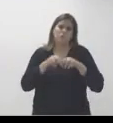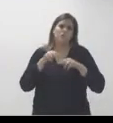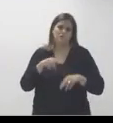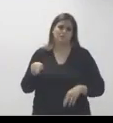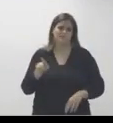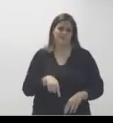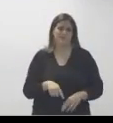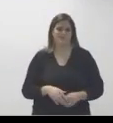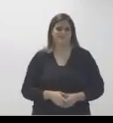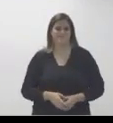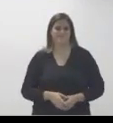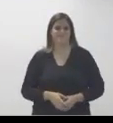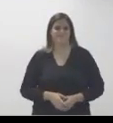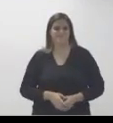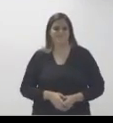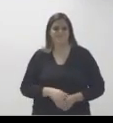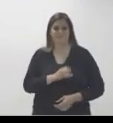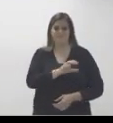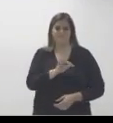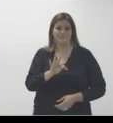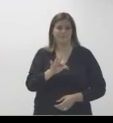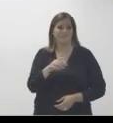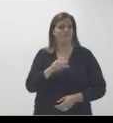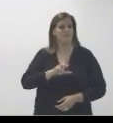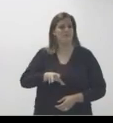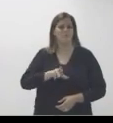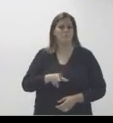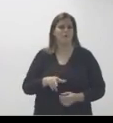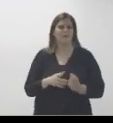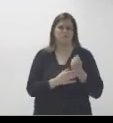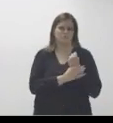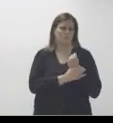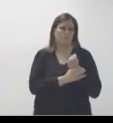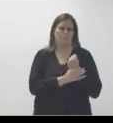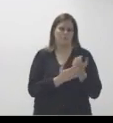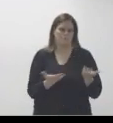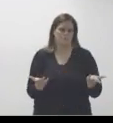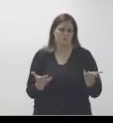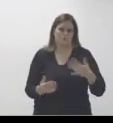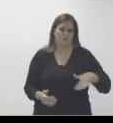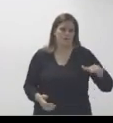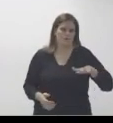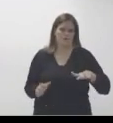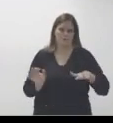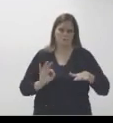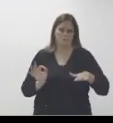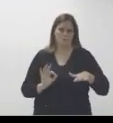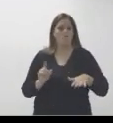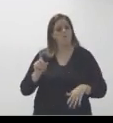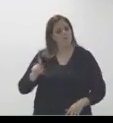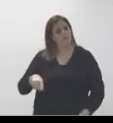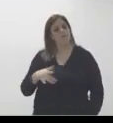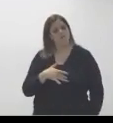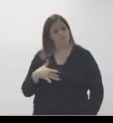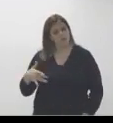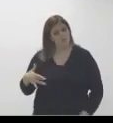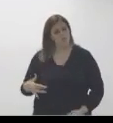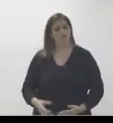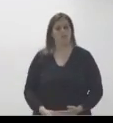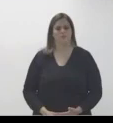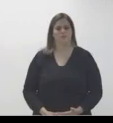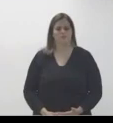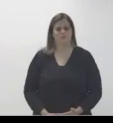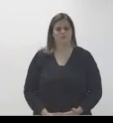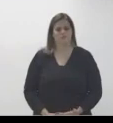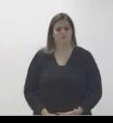as comunidades terapêuticas não são equipamentos de segurança pública e sim de saúde mas de saúde compõem